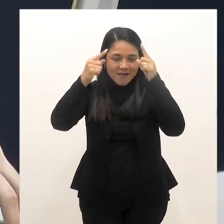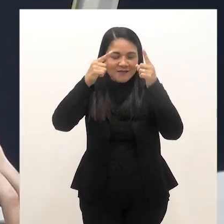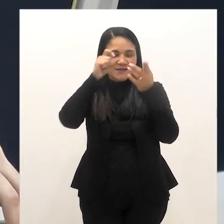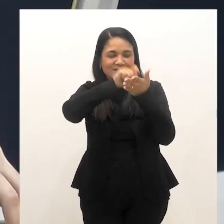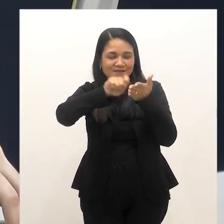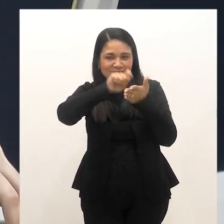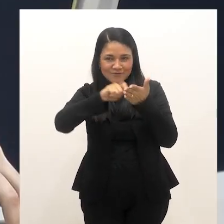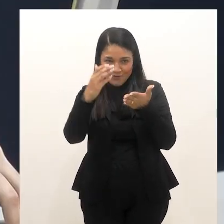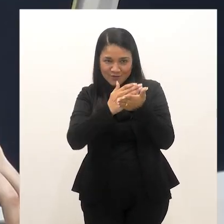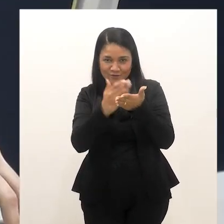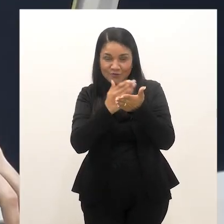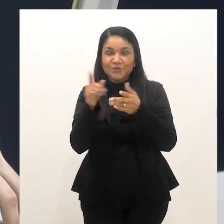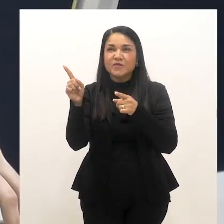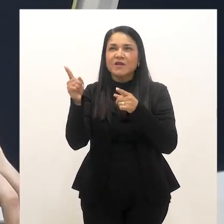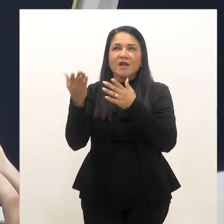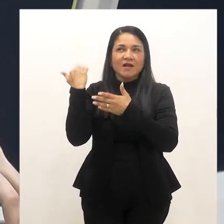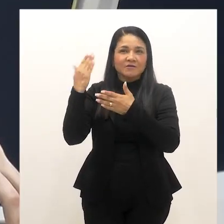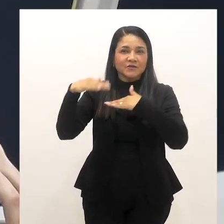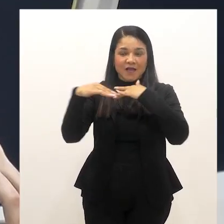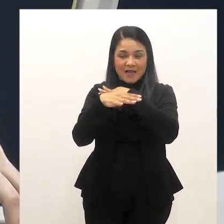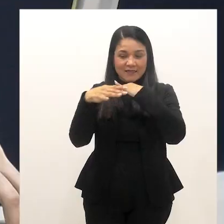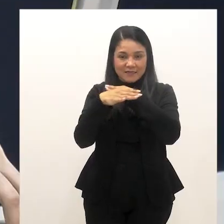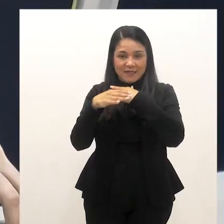a cidade se chamava